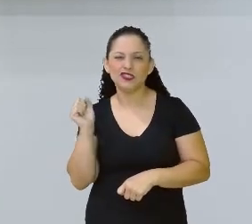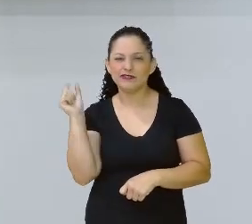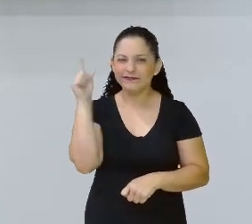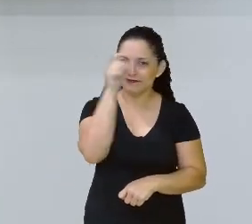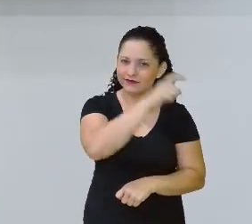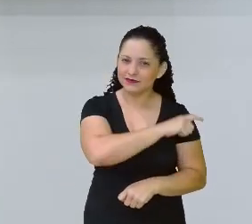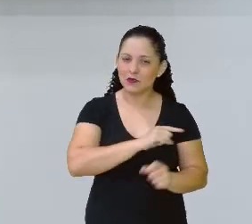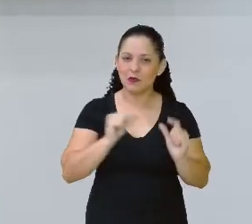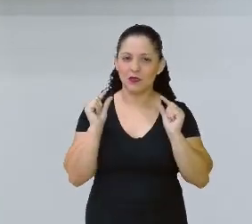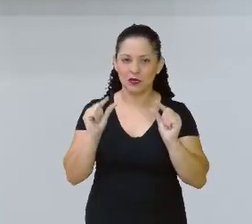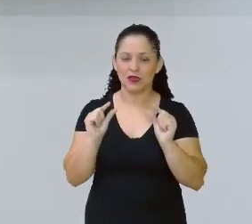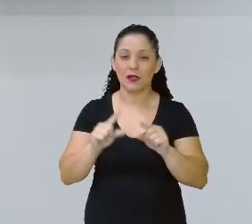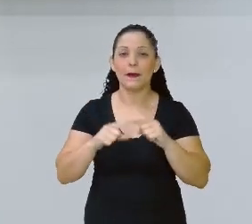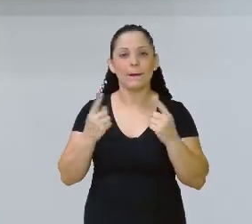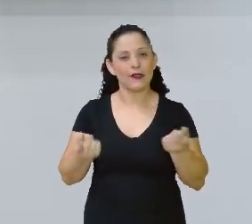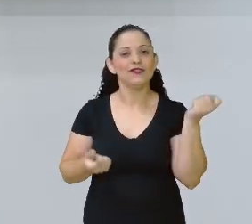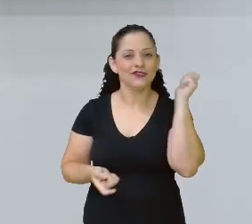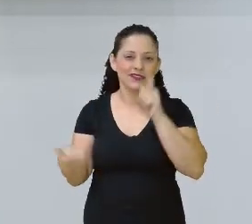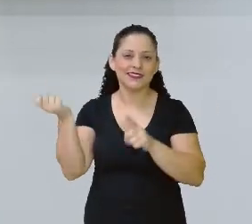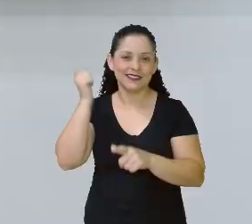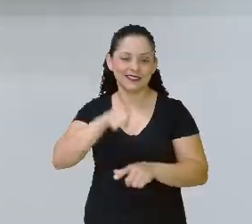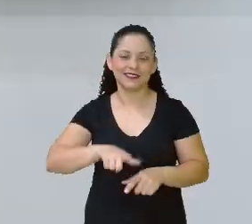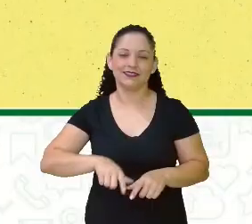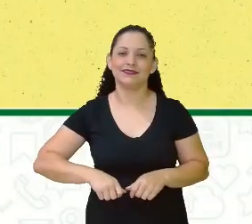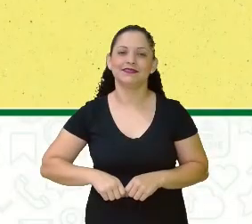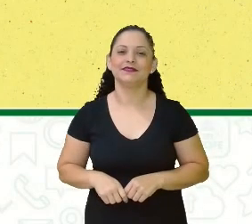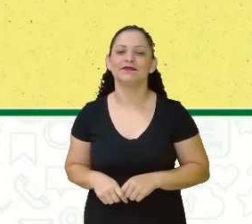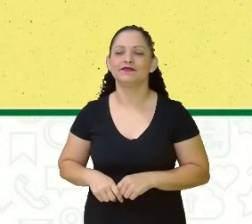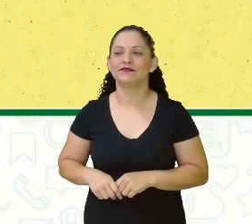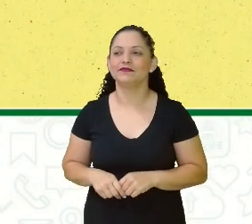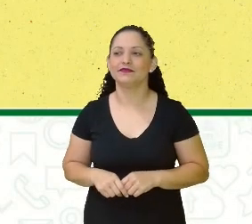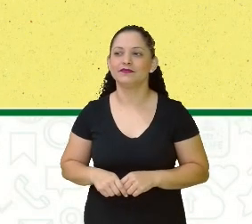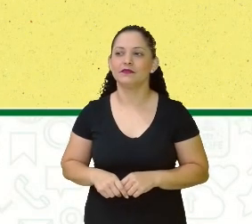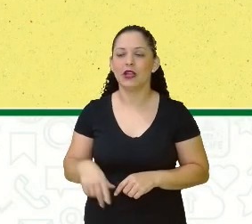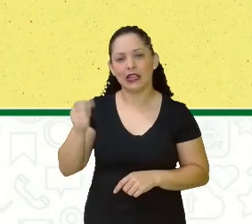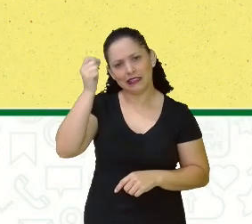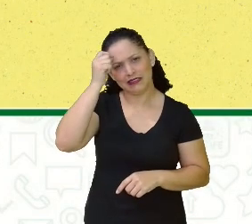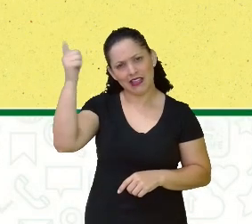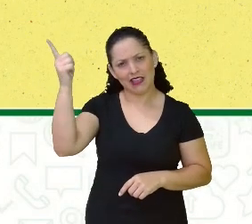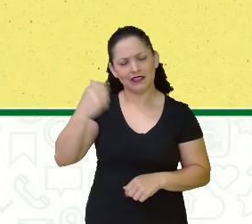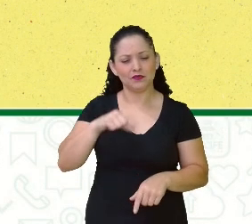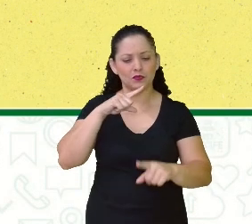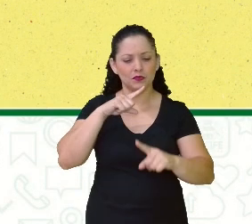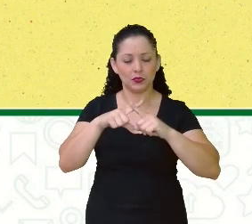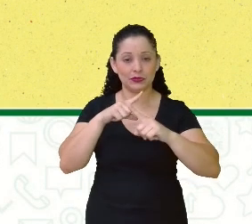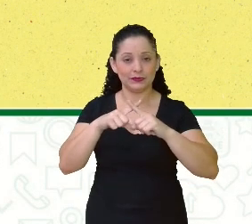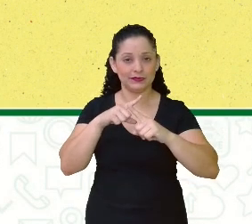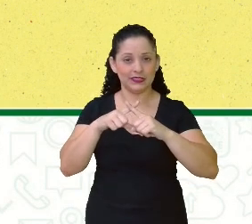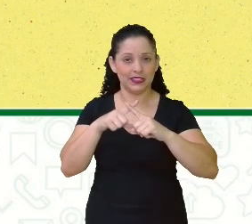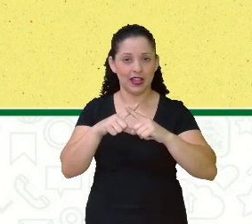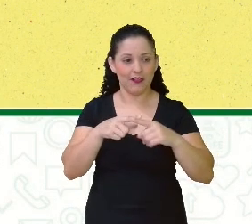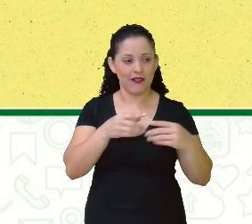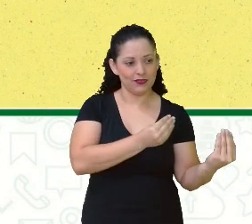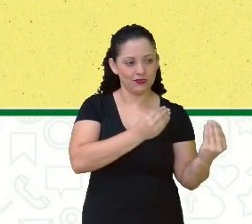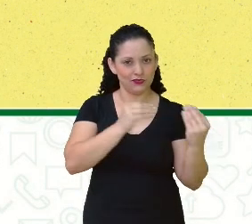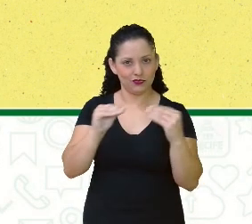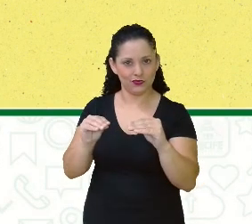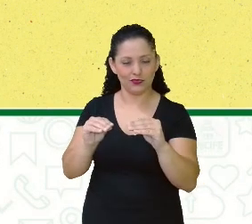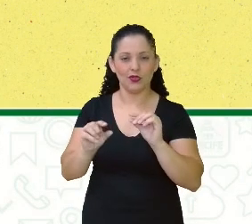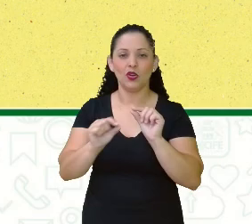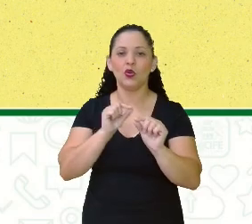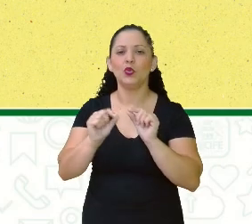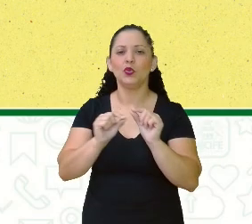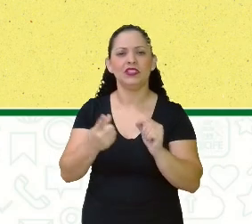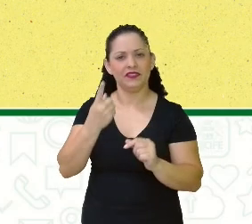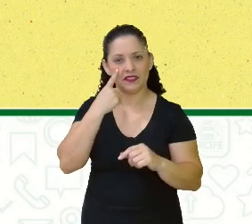sim. Vamos lá. Então, nessa ideia de multiplicar, eu vou repetir aí para vocês o que nós